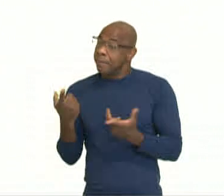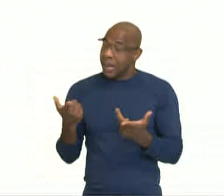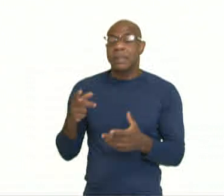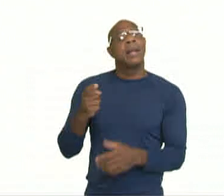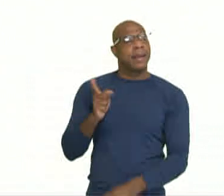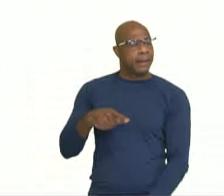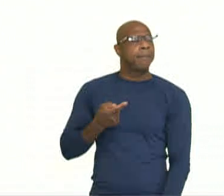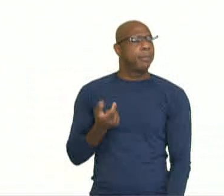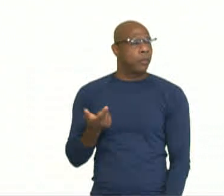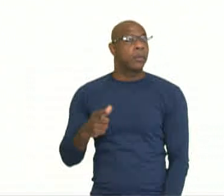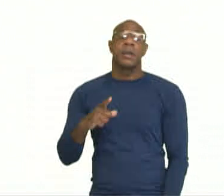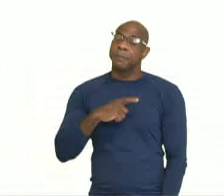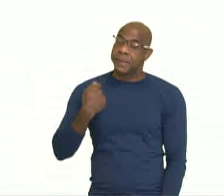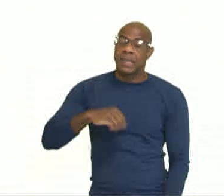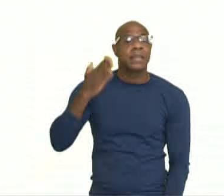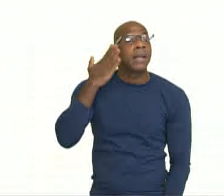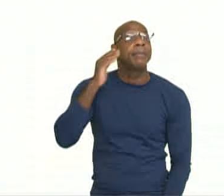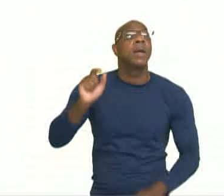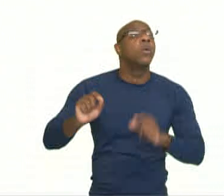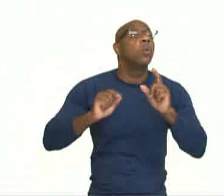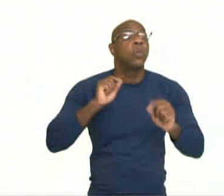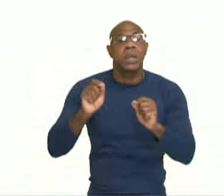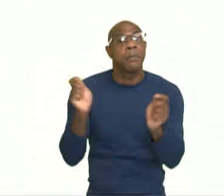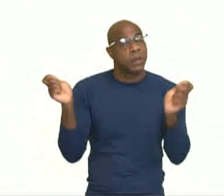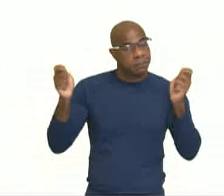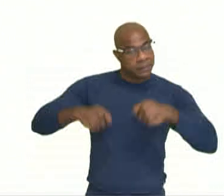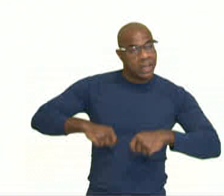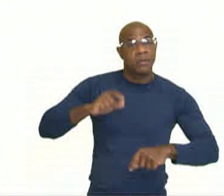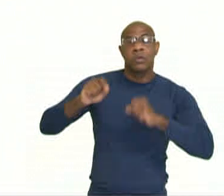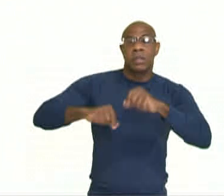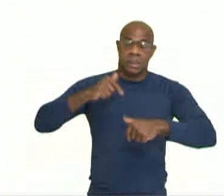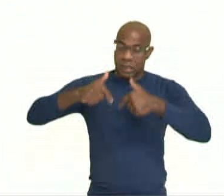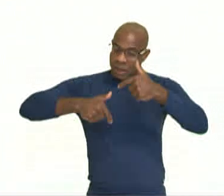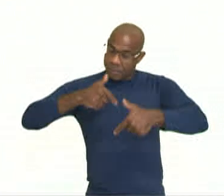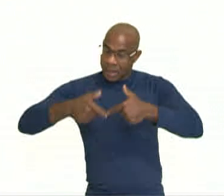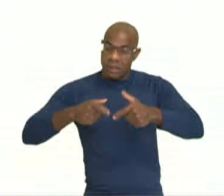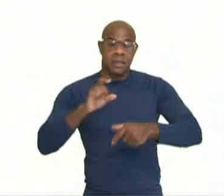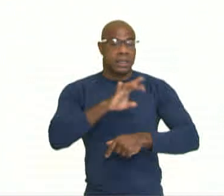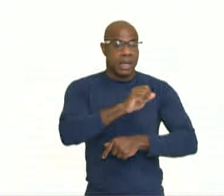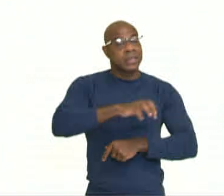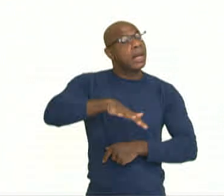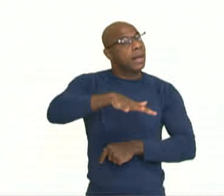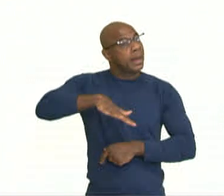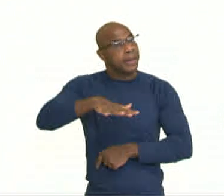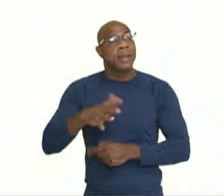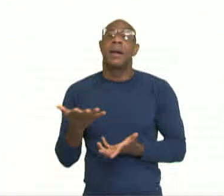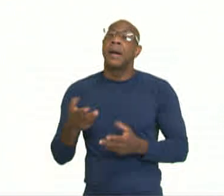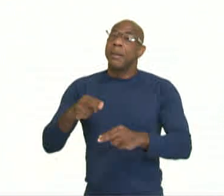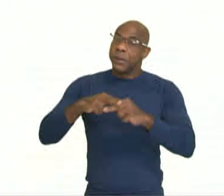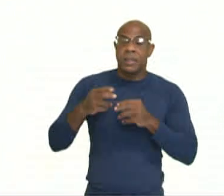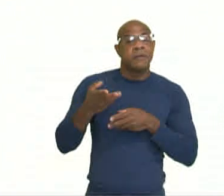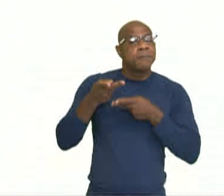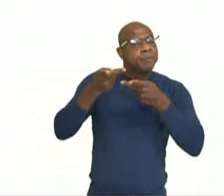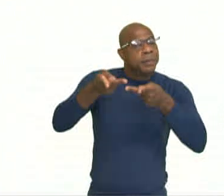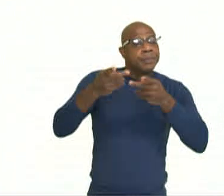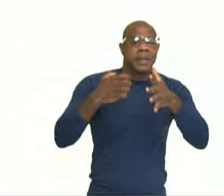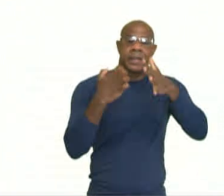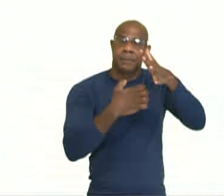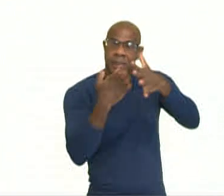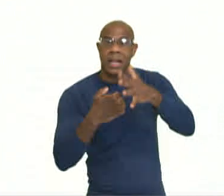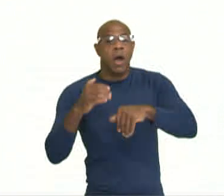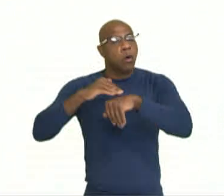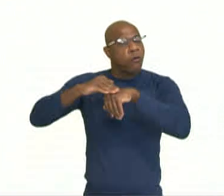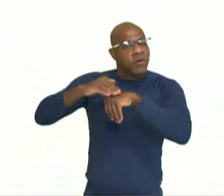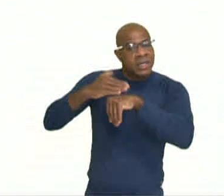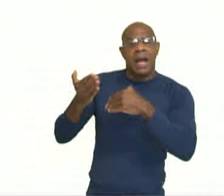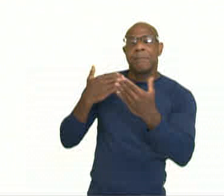suficiente. Temos que saber exatamente as possibilidades de trabalho em cada área. Por isso, visitar empresas e conversar com